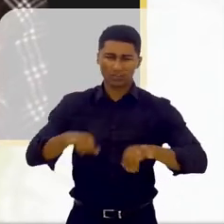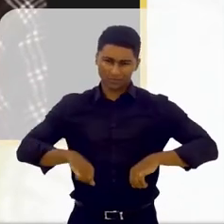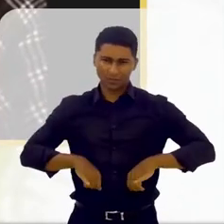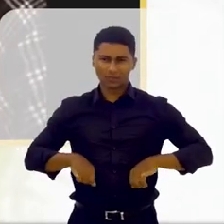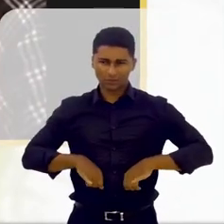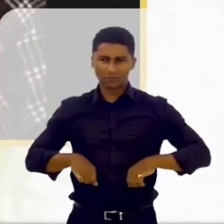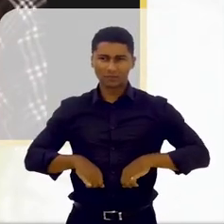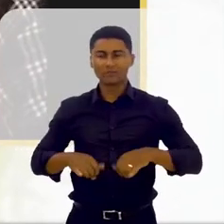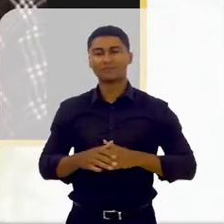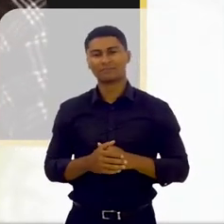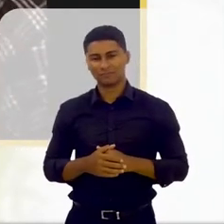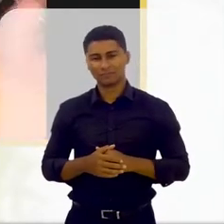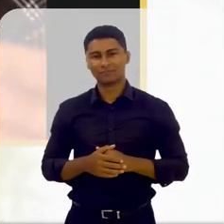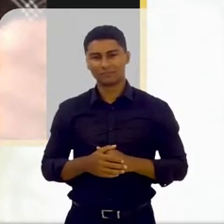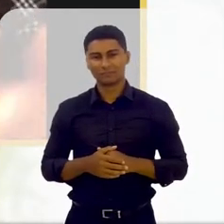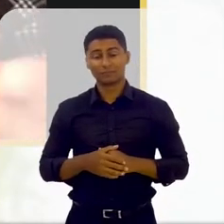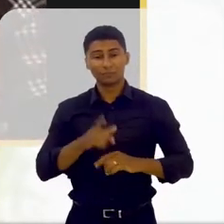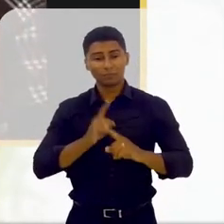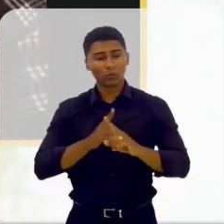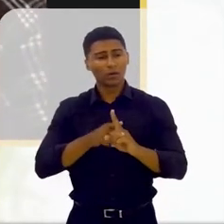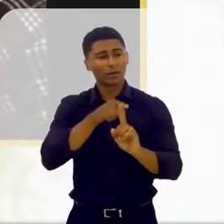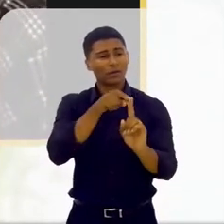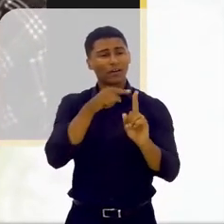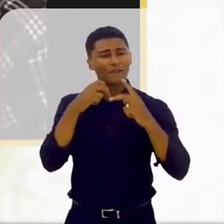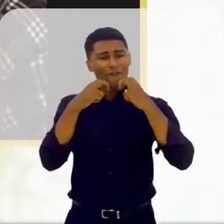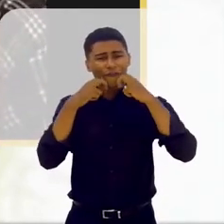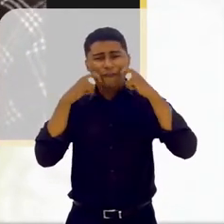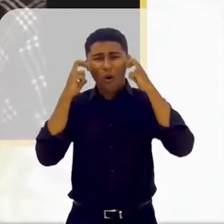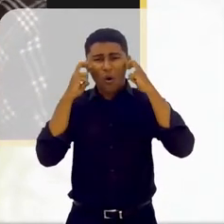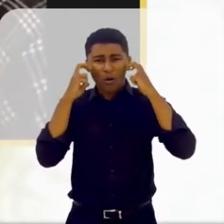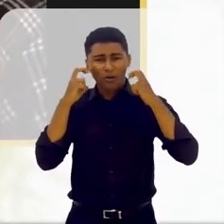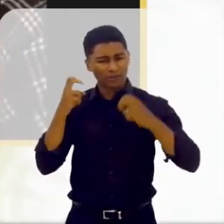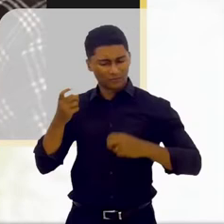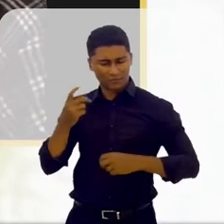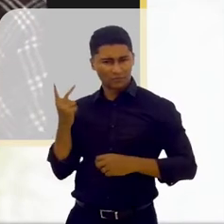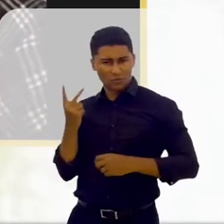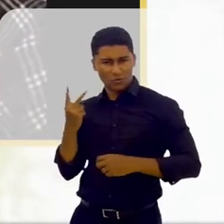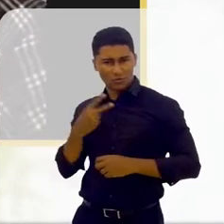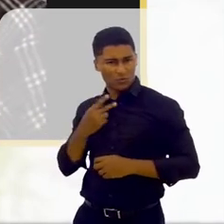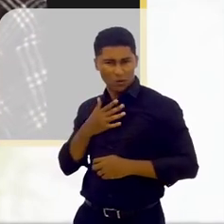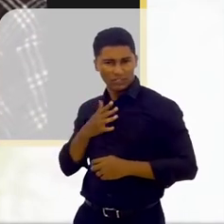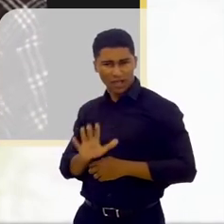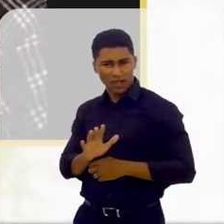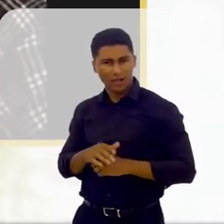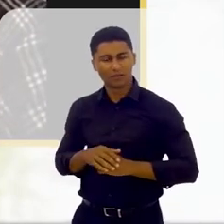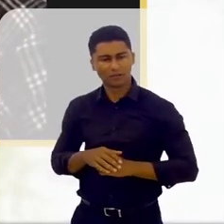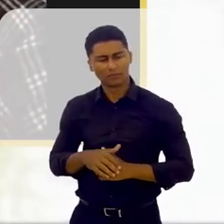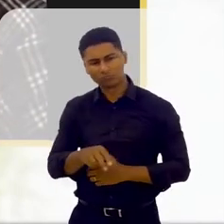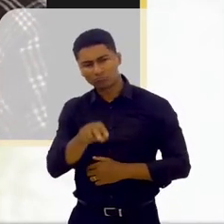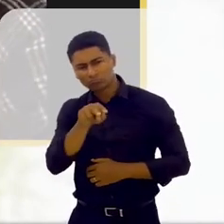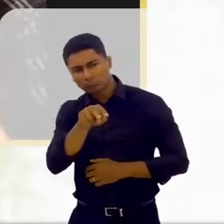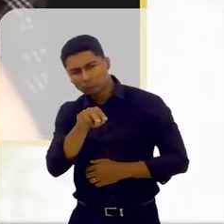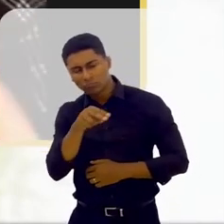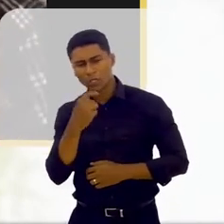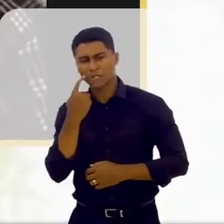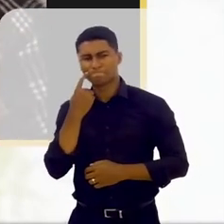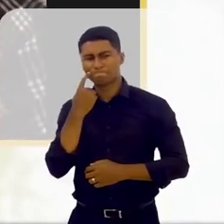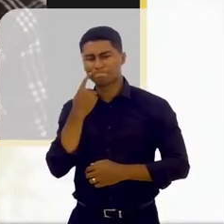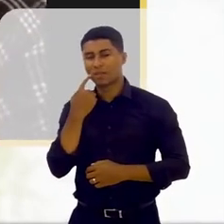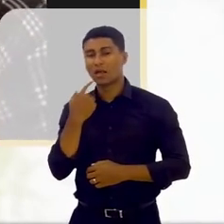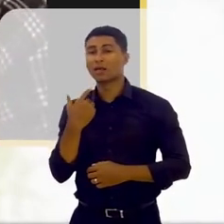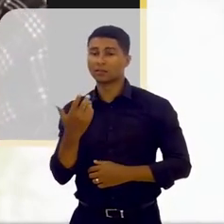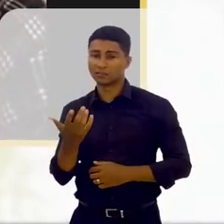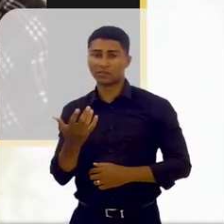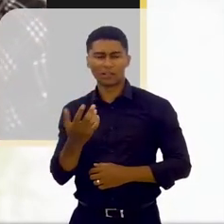tímida. E sofrem bullying também por ser tímido. E a gente não gostava também. A gente era muito justo em relação a isso. Muito político em relação a